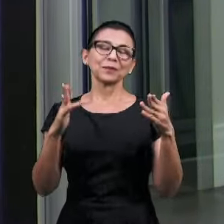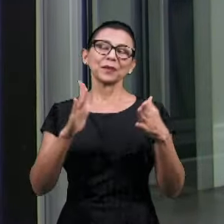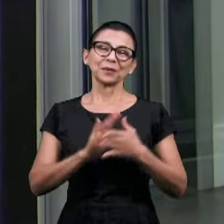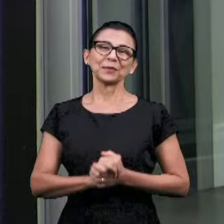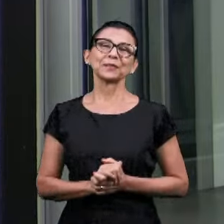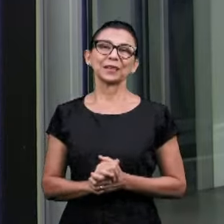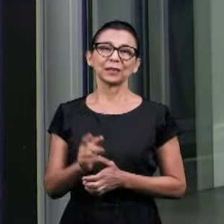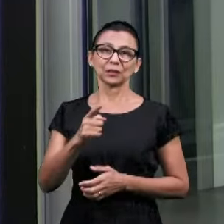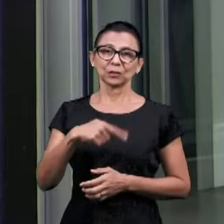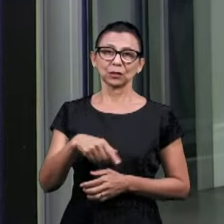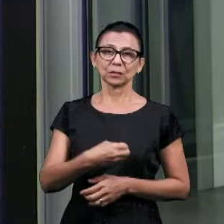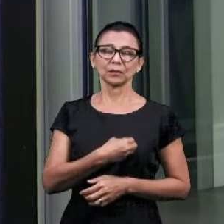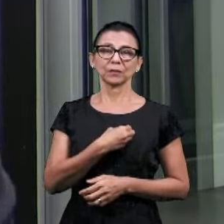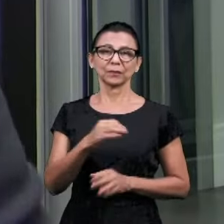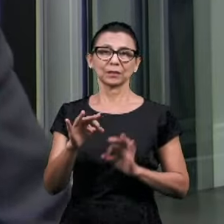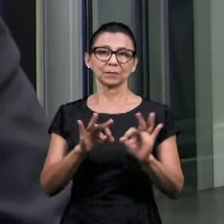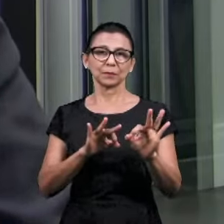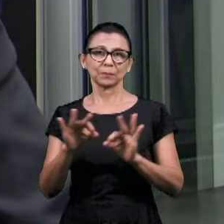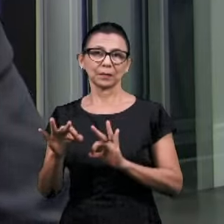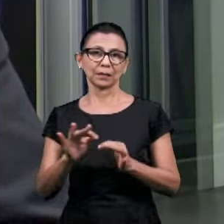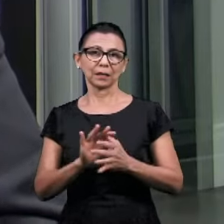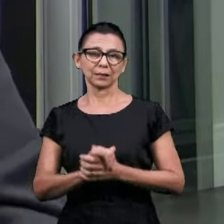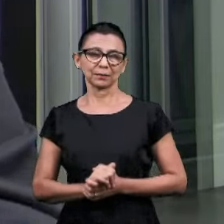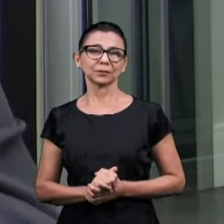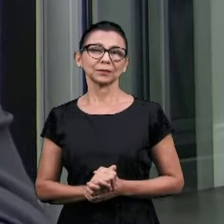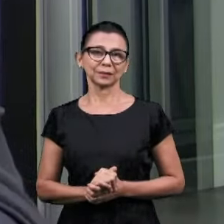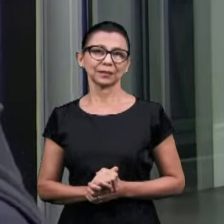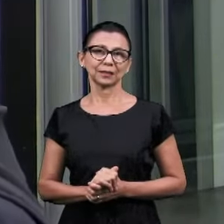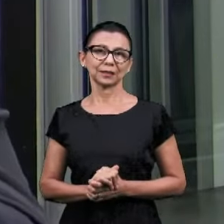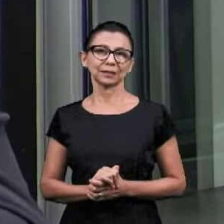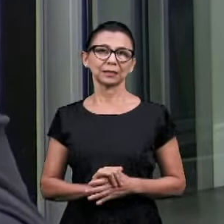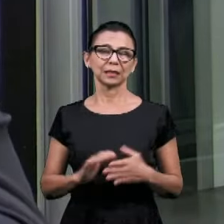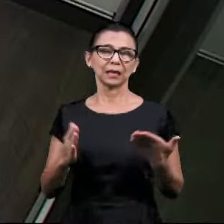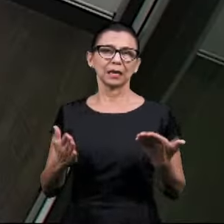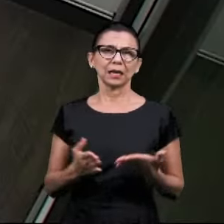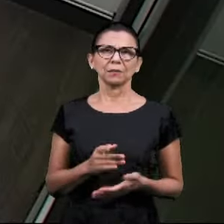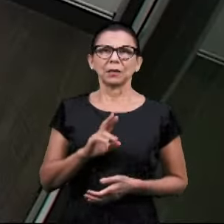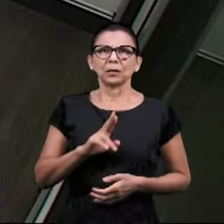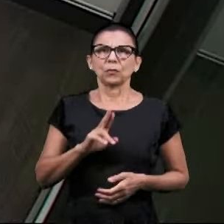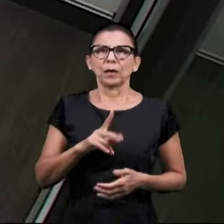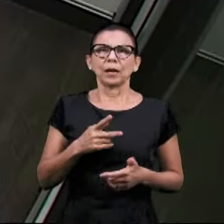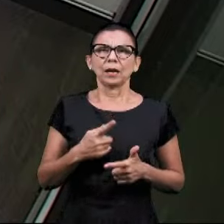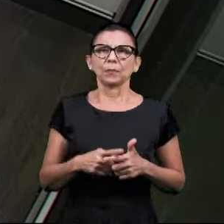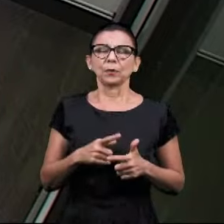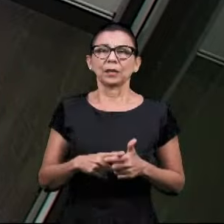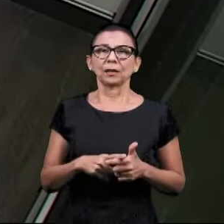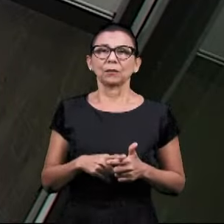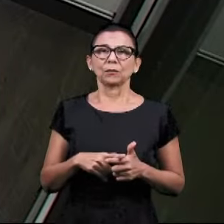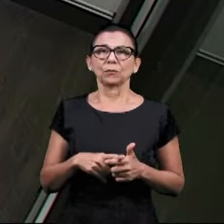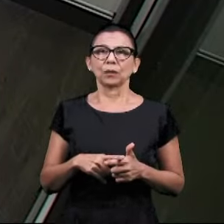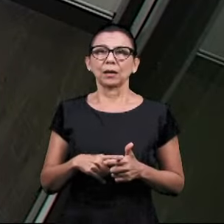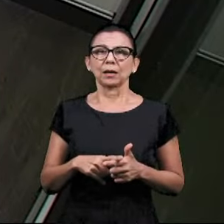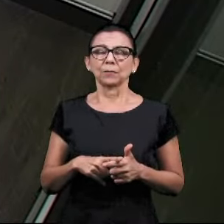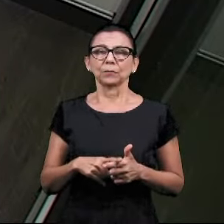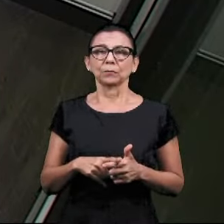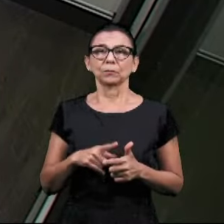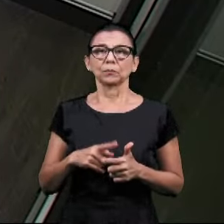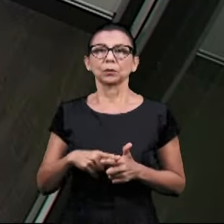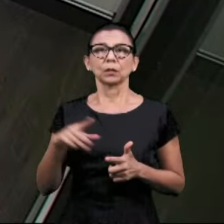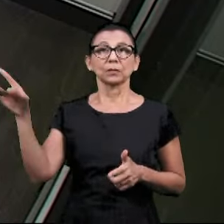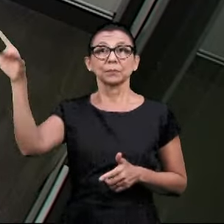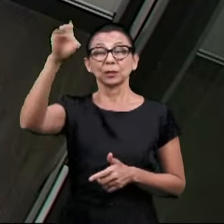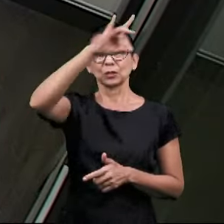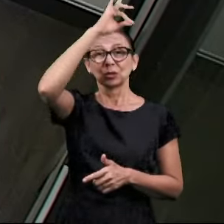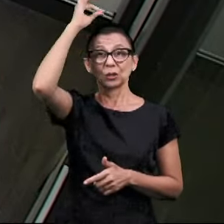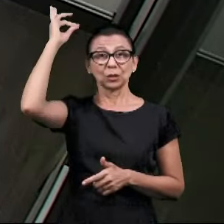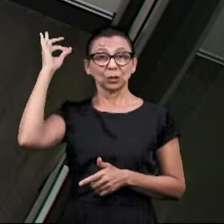Santo, porque ele já veio há 2000 anos. Mas ele vai tirar a igreja e vai entregá-la nos braços